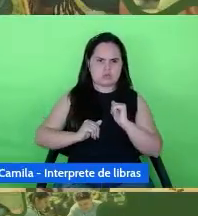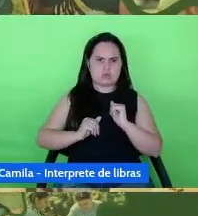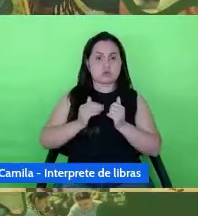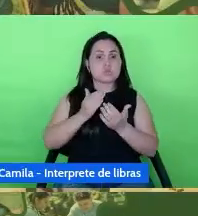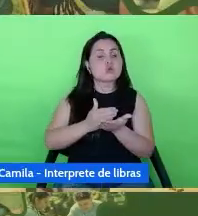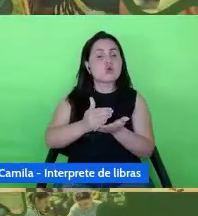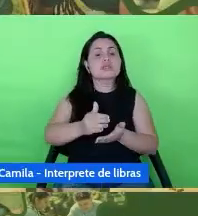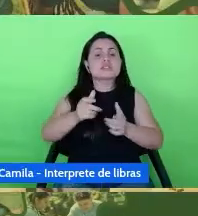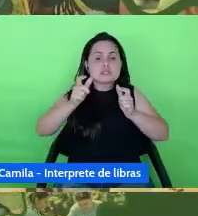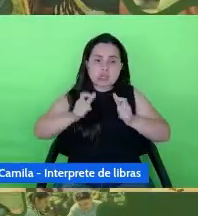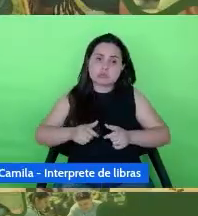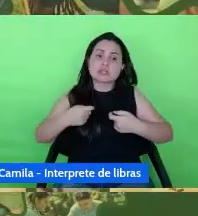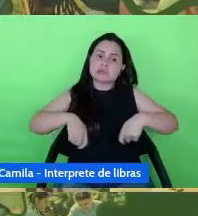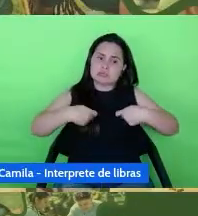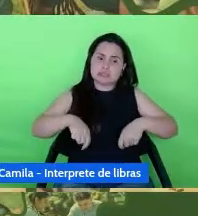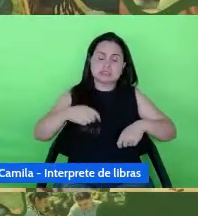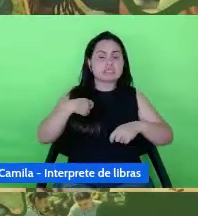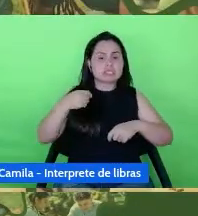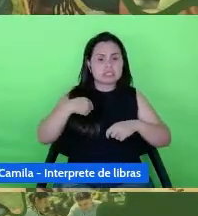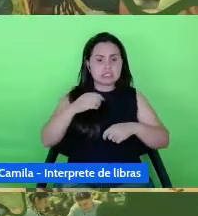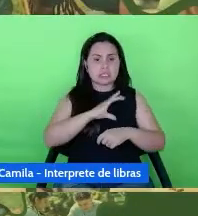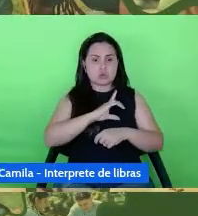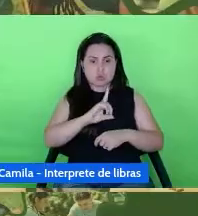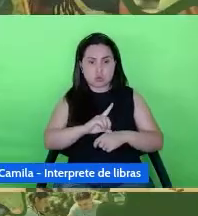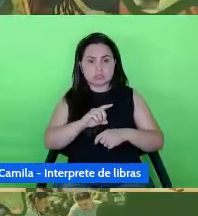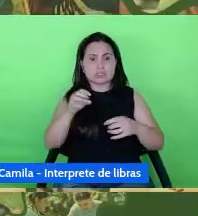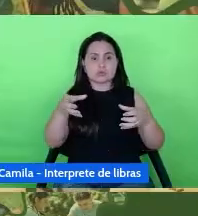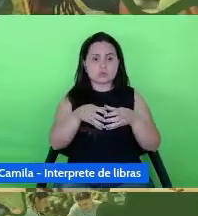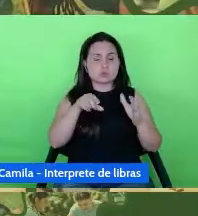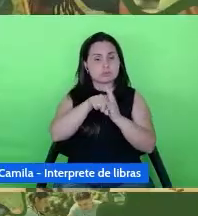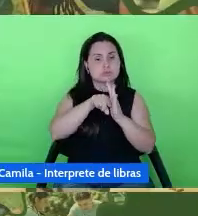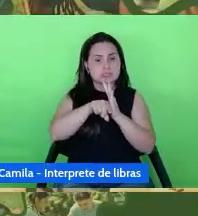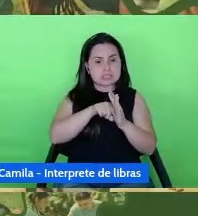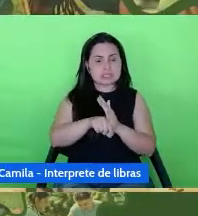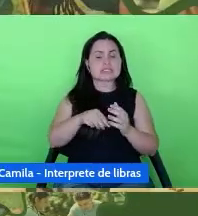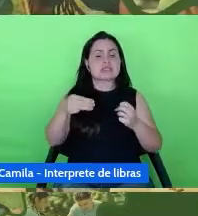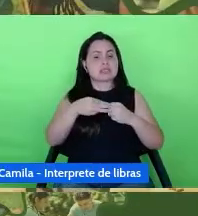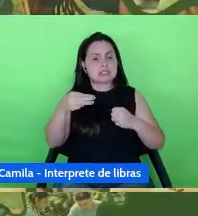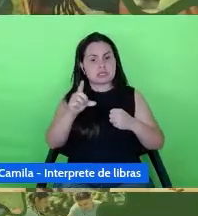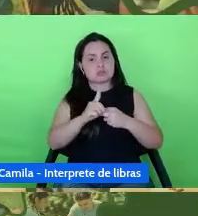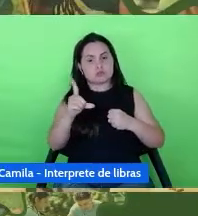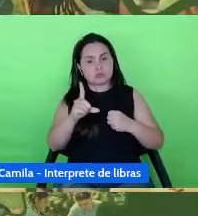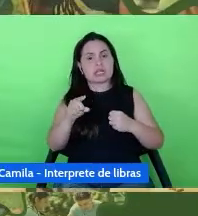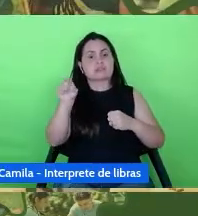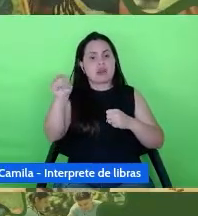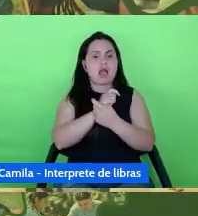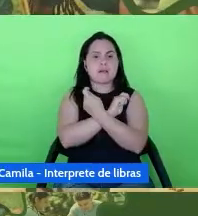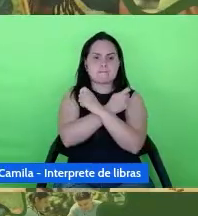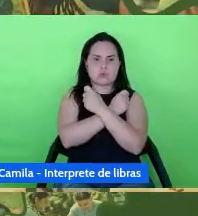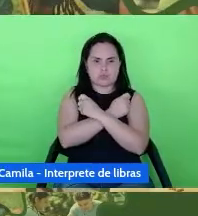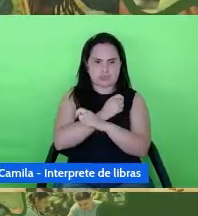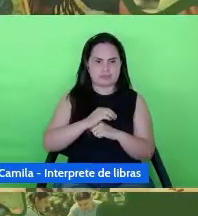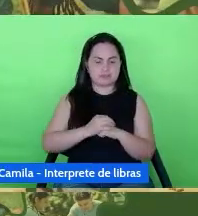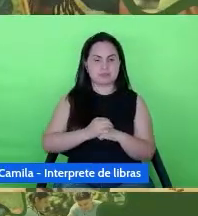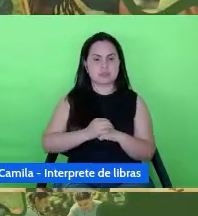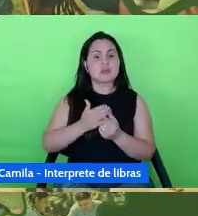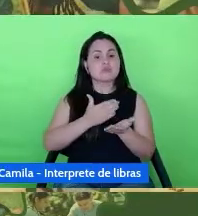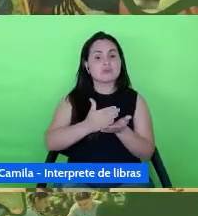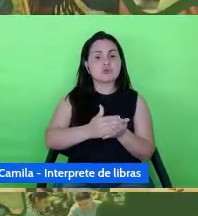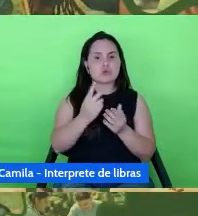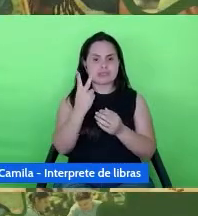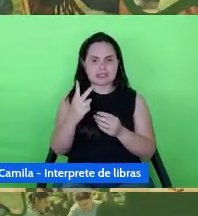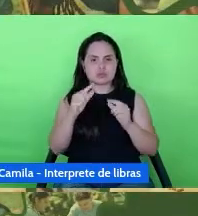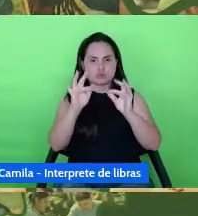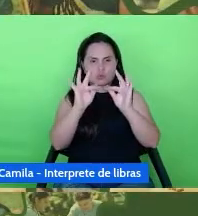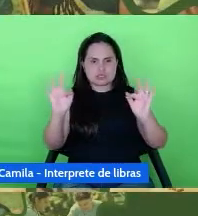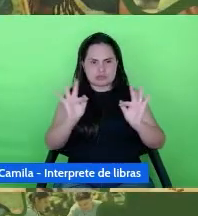algum lugar. E eu coordeno esse núcleo de pesquisa no mestrado e doutorado também da PUC, tá? Vamos começar com essas duas frases